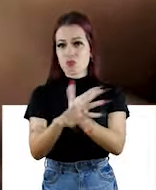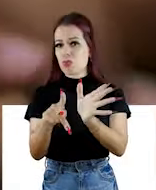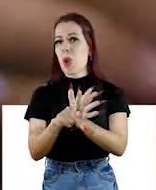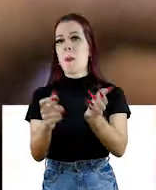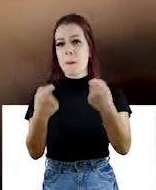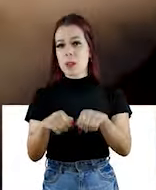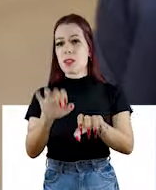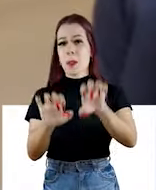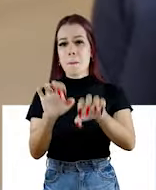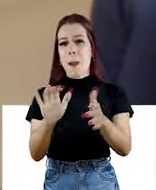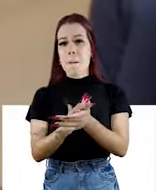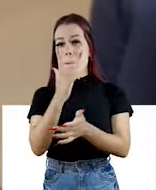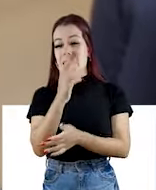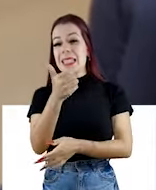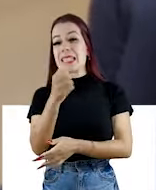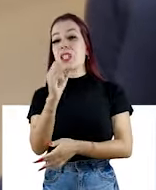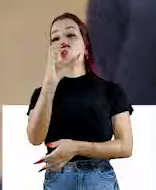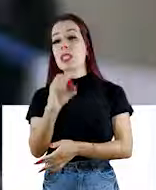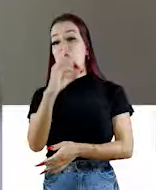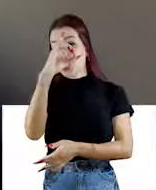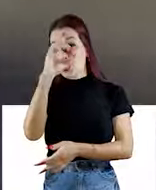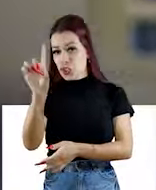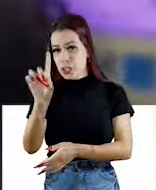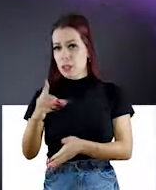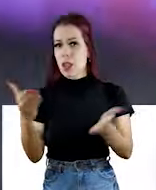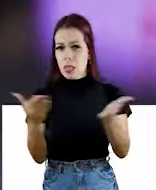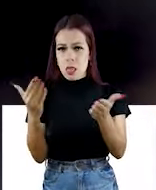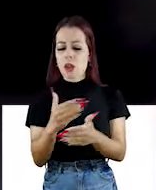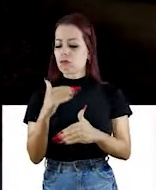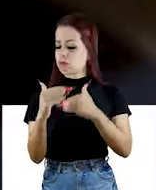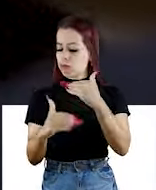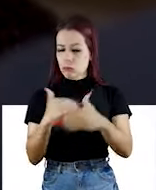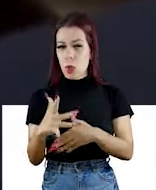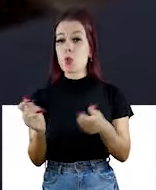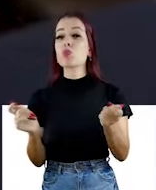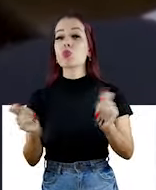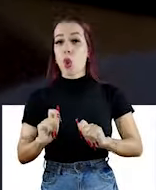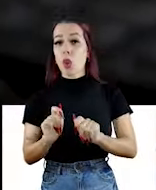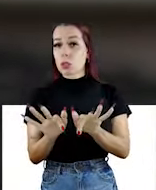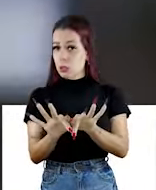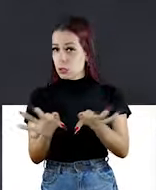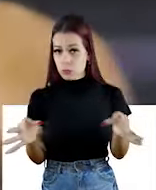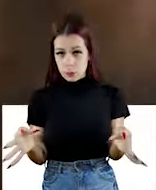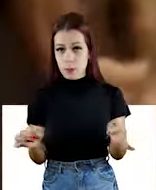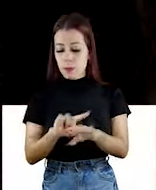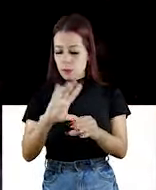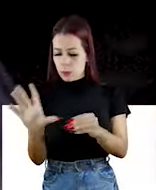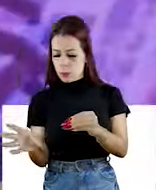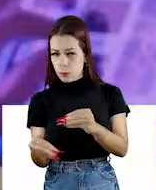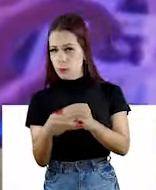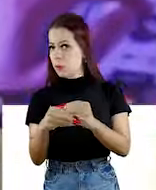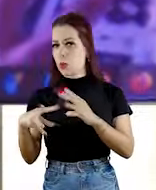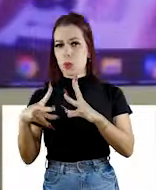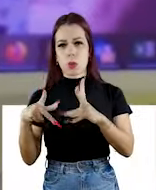termos uma empresa constituída levava até 180 dias. Atualmente, pós-Rede Sim, ele possibilita a simplificação e a